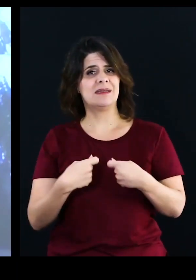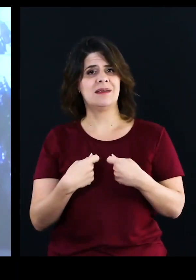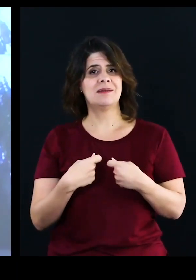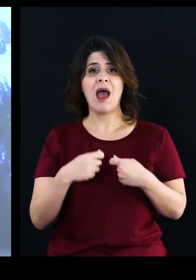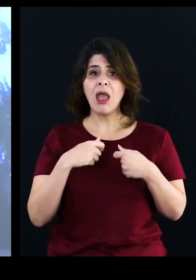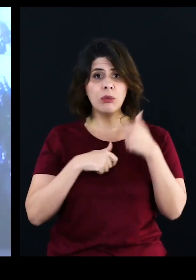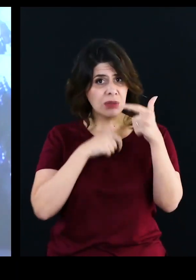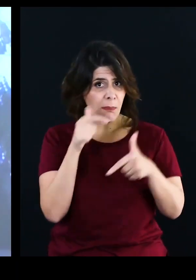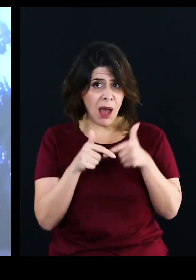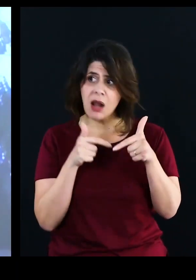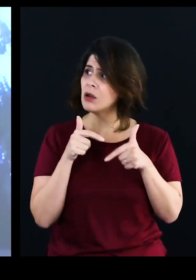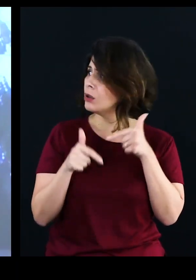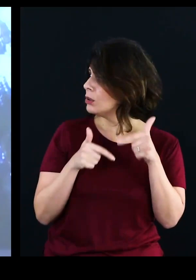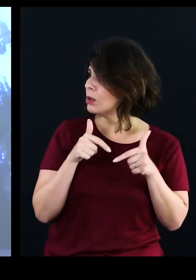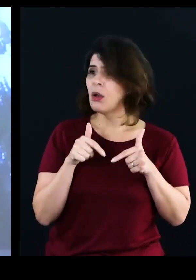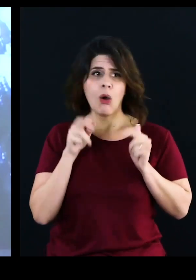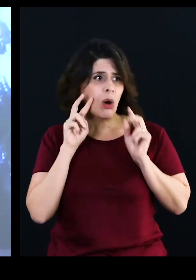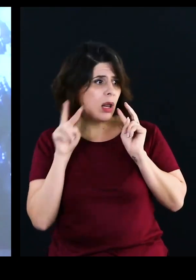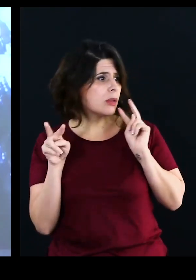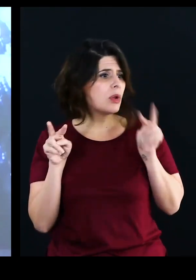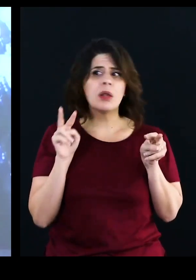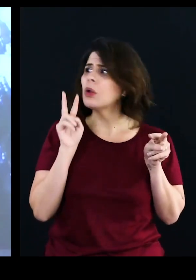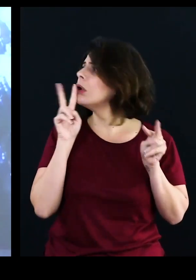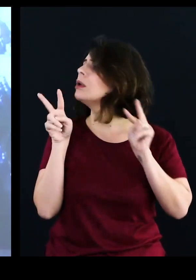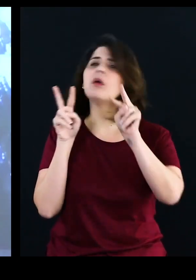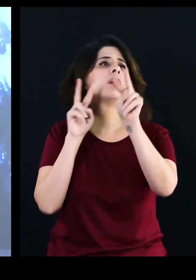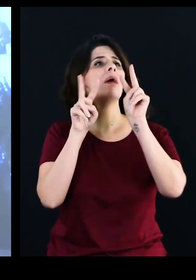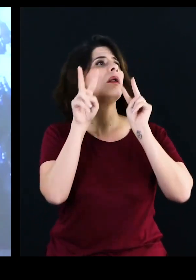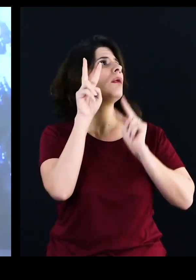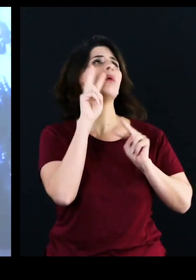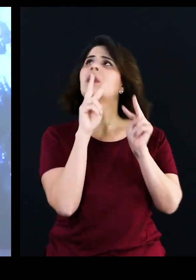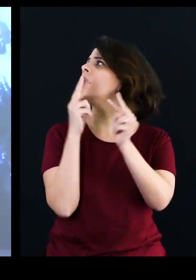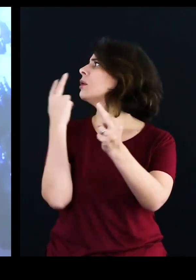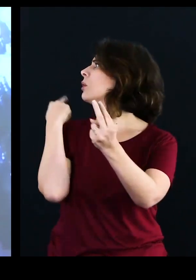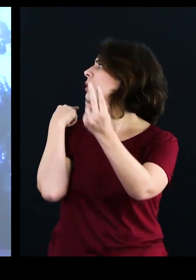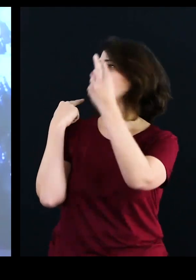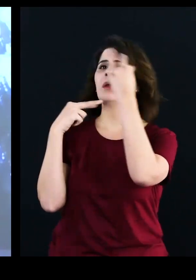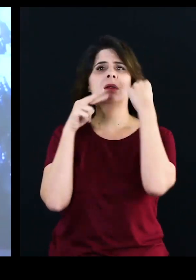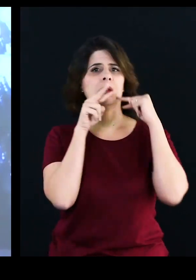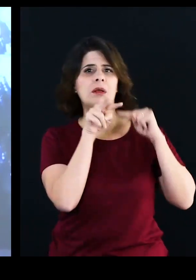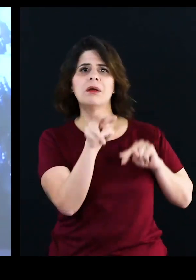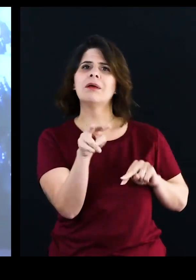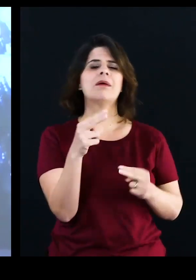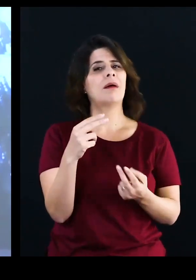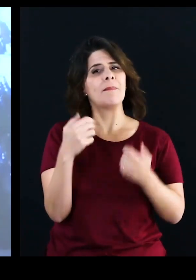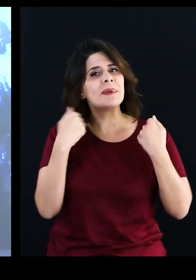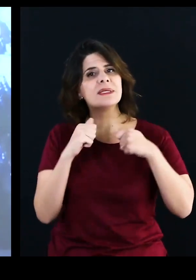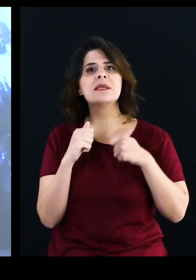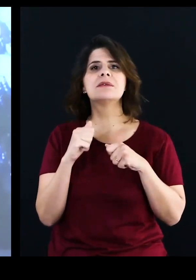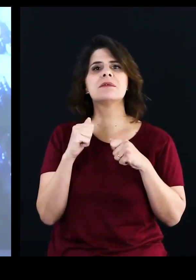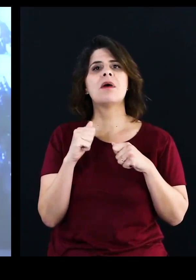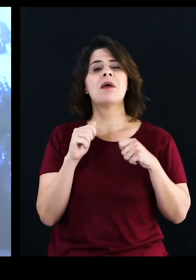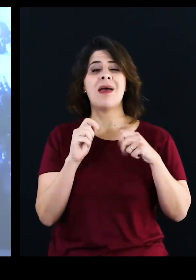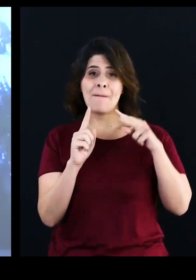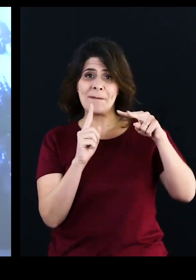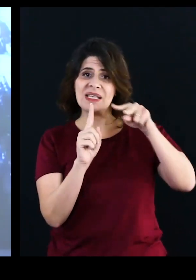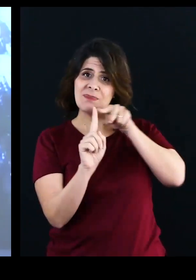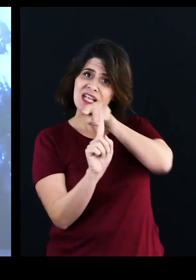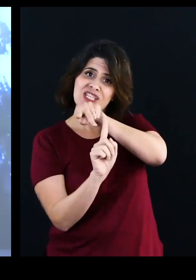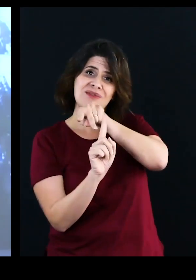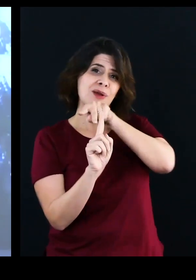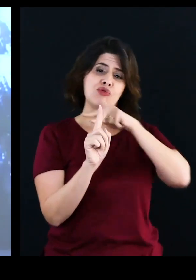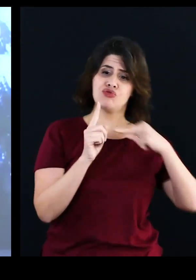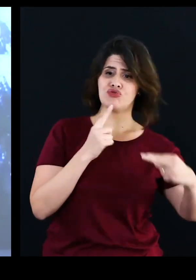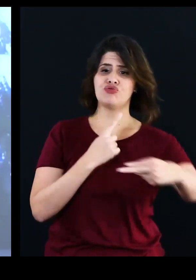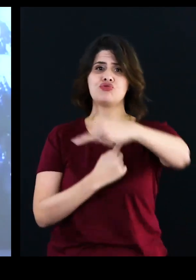e não deixando também de olhar para os lados e para trás também dos erros eventuais que a gente comete em nossas caminhadas. Então, acho que é